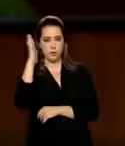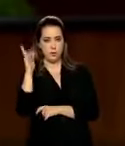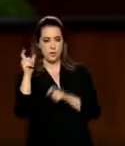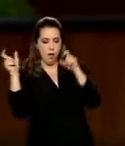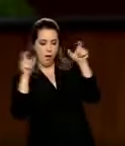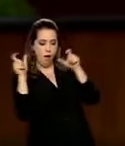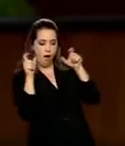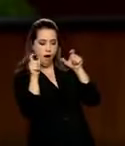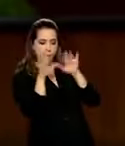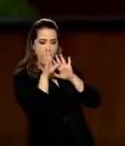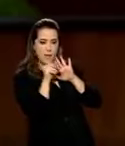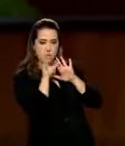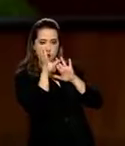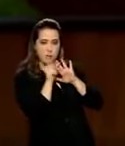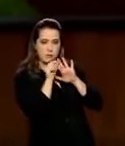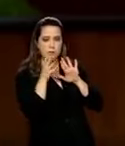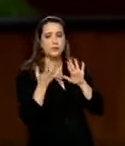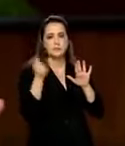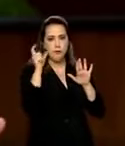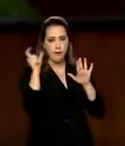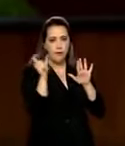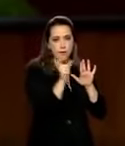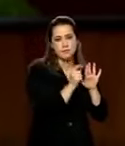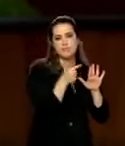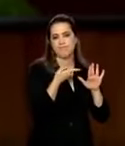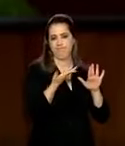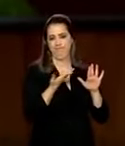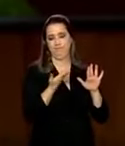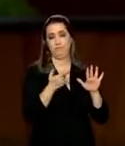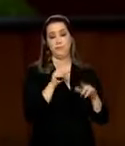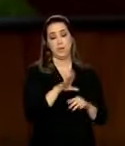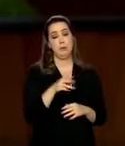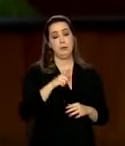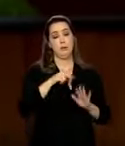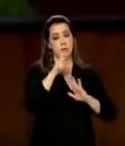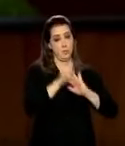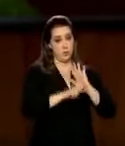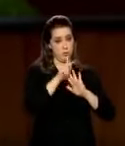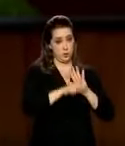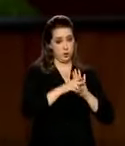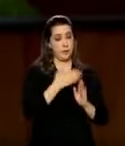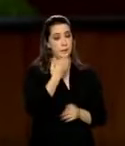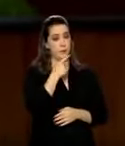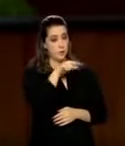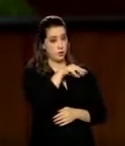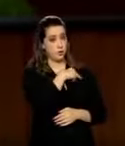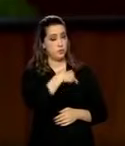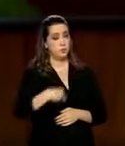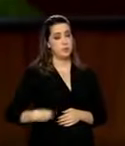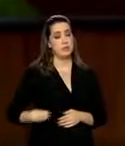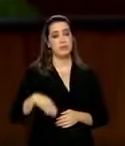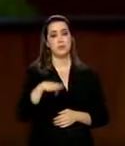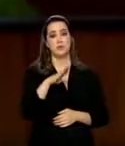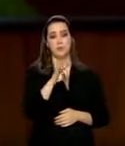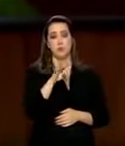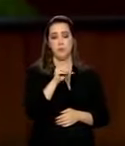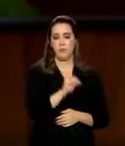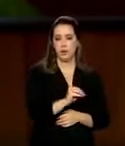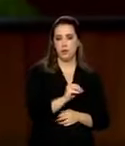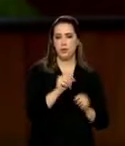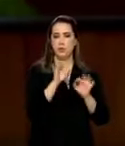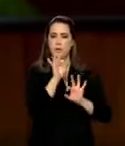para anular isso aí. Temos um projeto que eu pedi para o ministro Bento, das Minas e Energia, para fazê-lo. O que